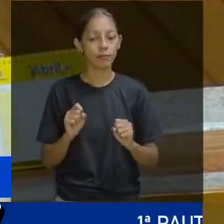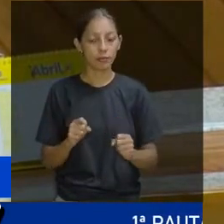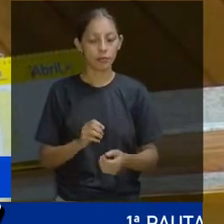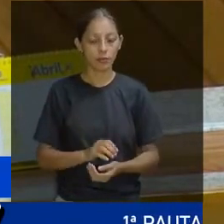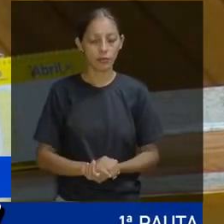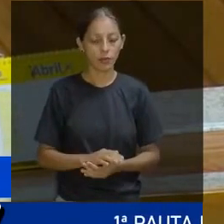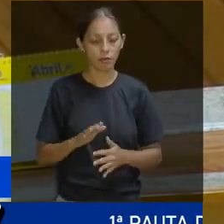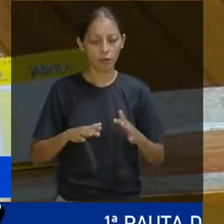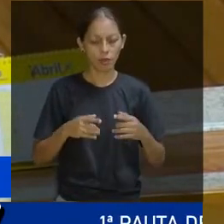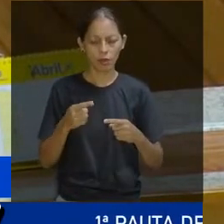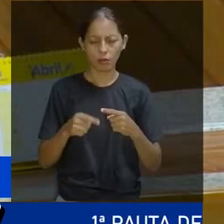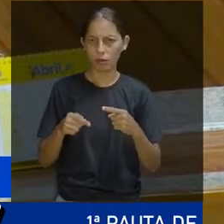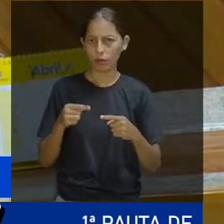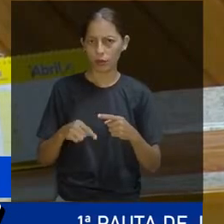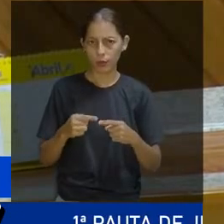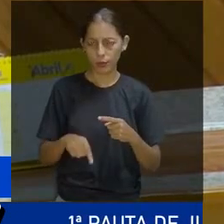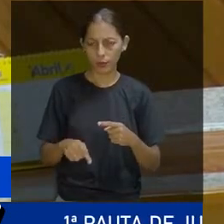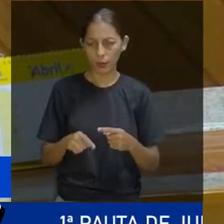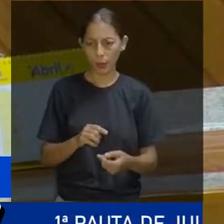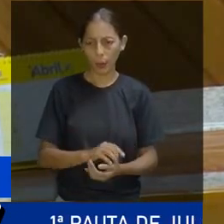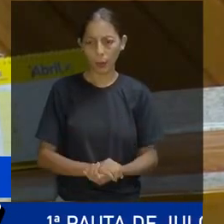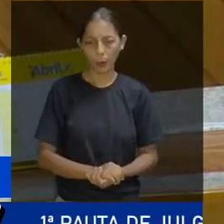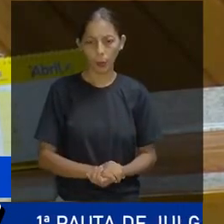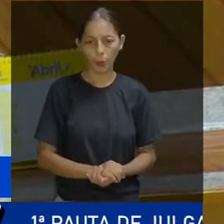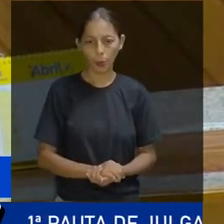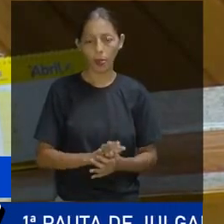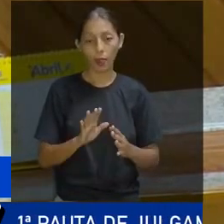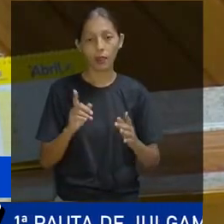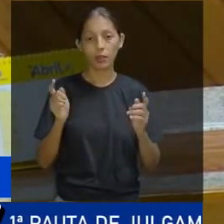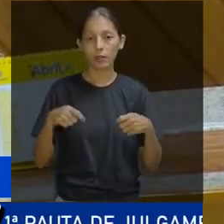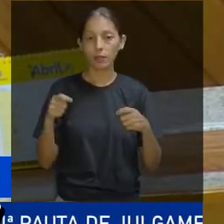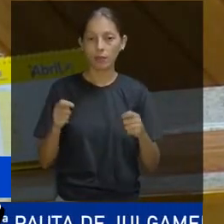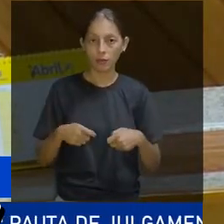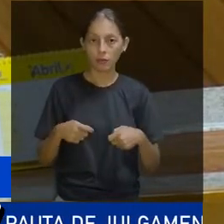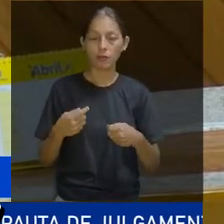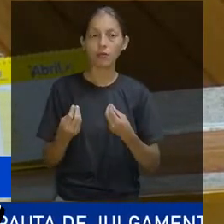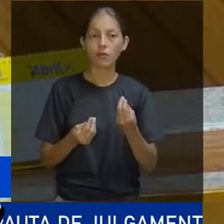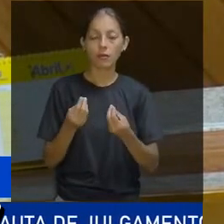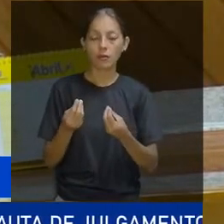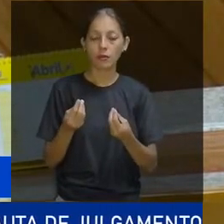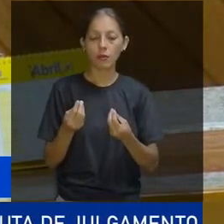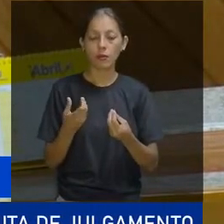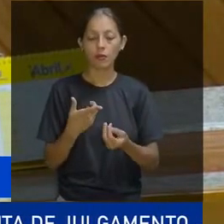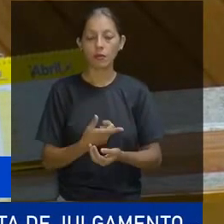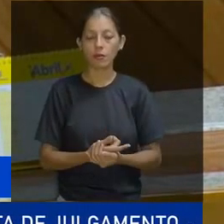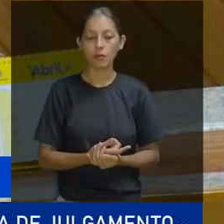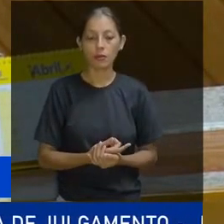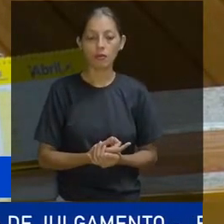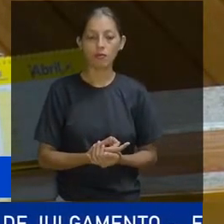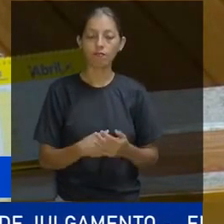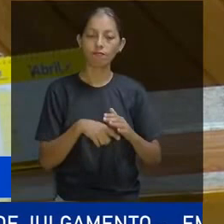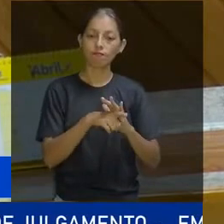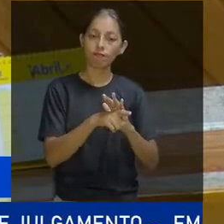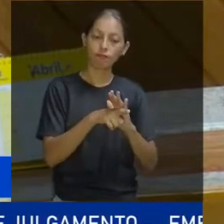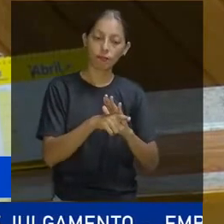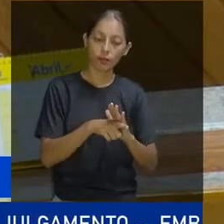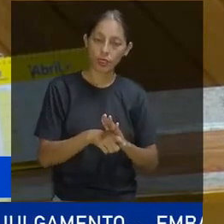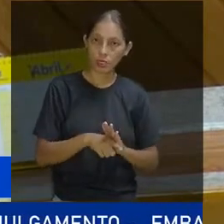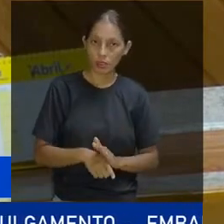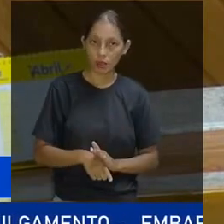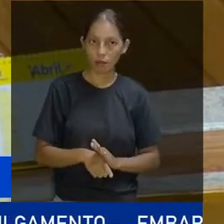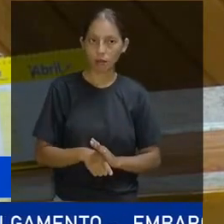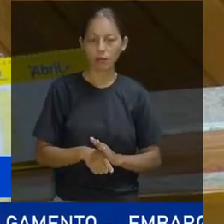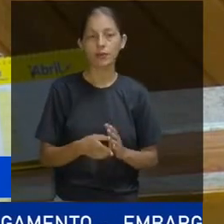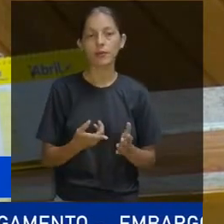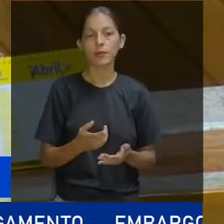inadequada a via eleita, mas é possível que o juízo analise, né, a partir da